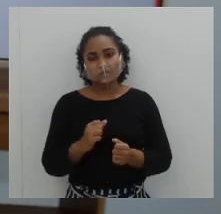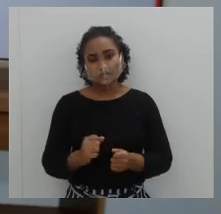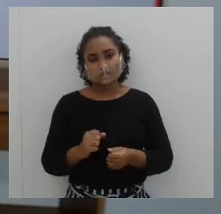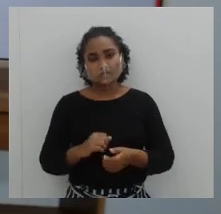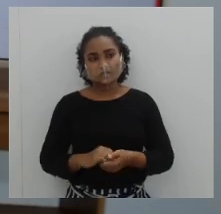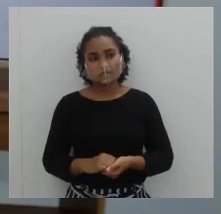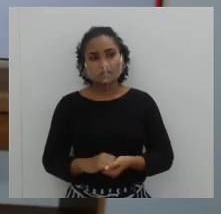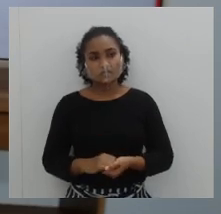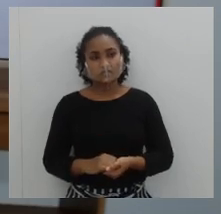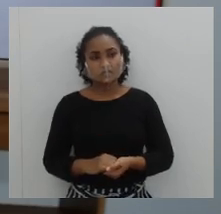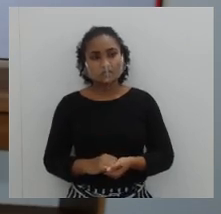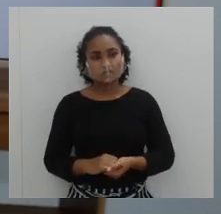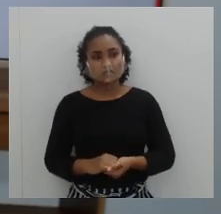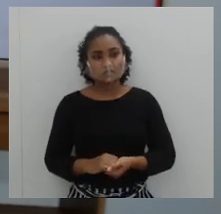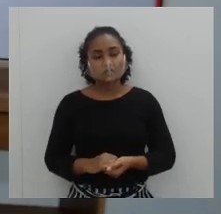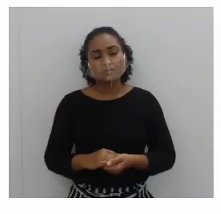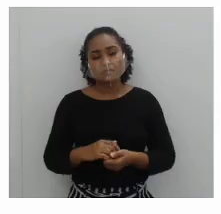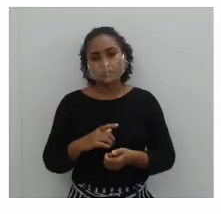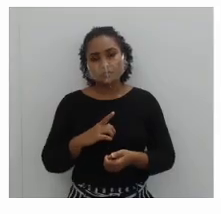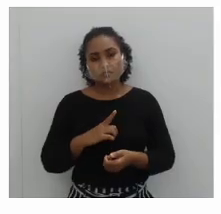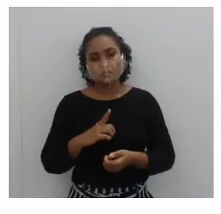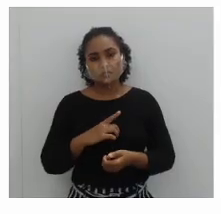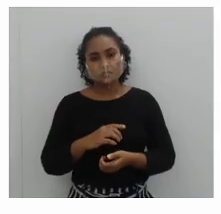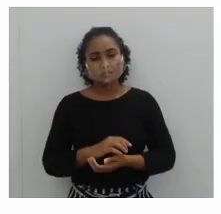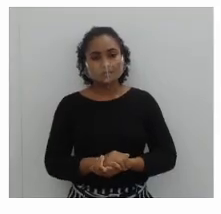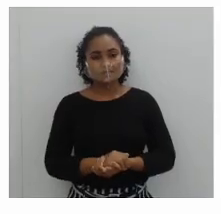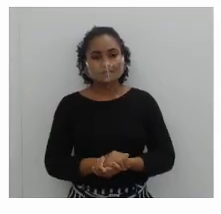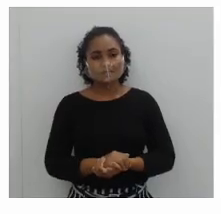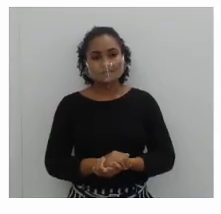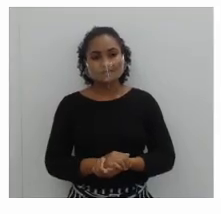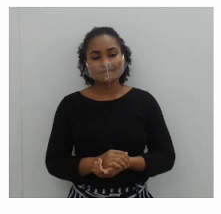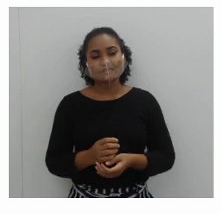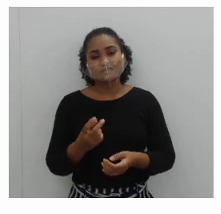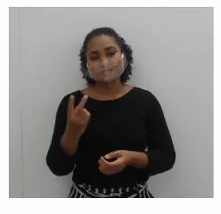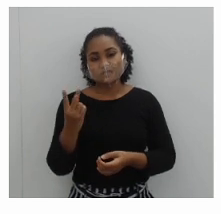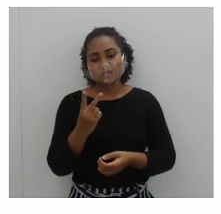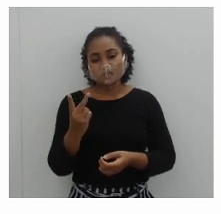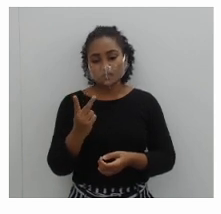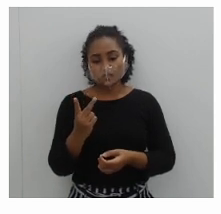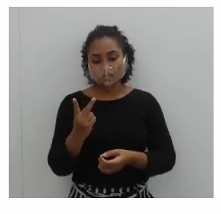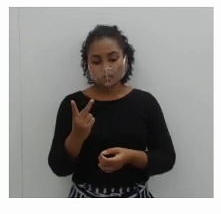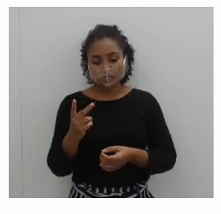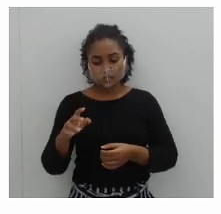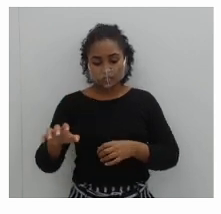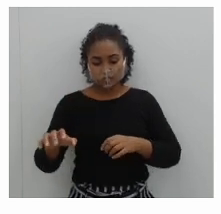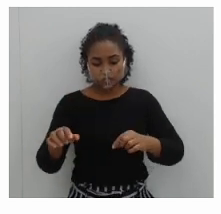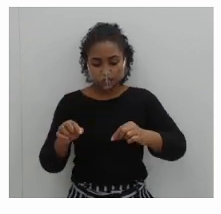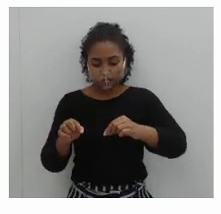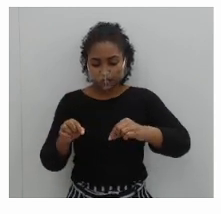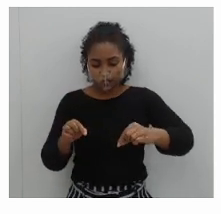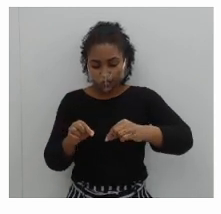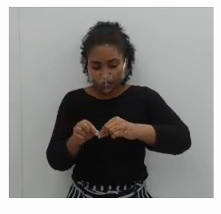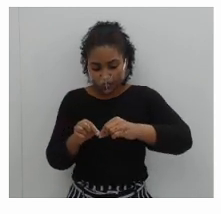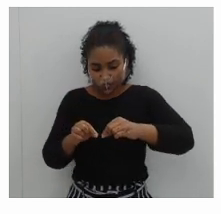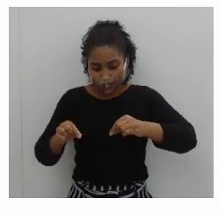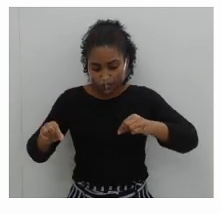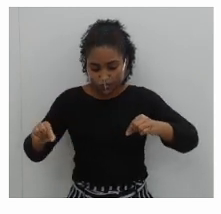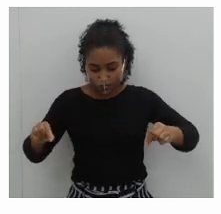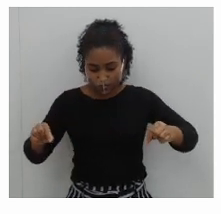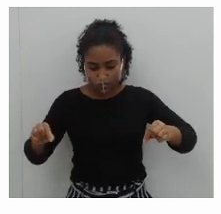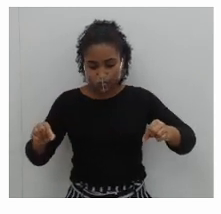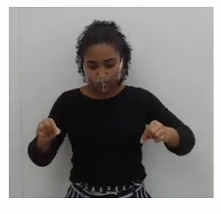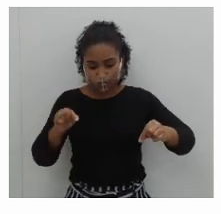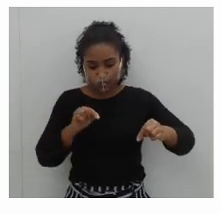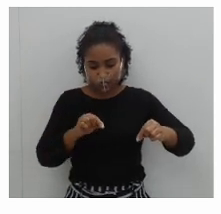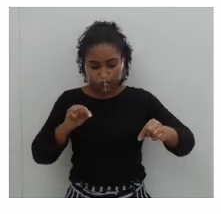poliedro côncavo, que funciona quando 2 pontos que formam um segmento de reta nas extremidades